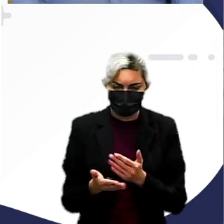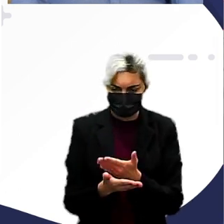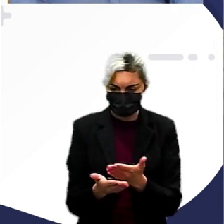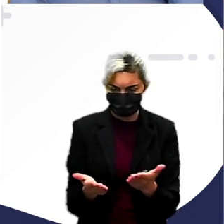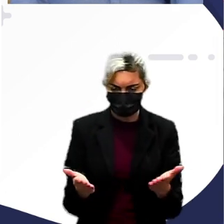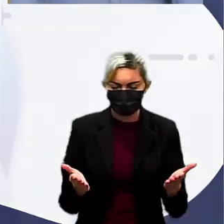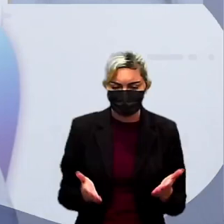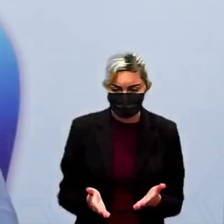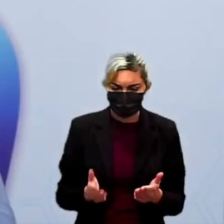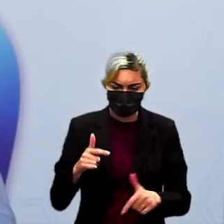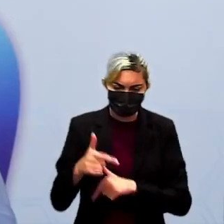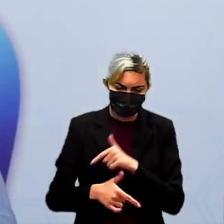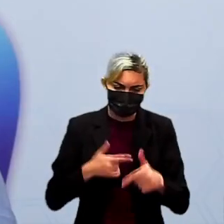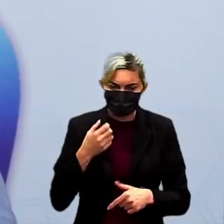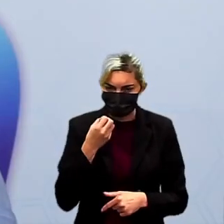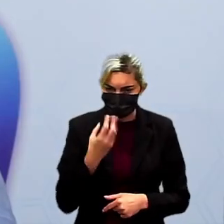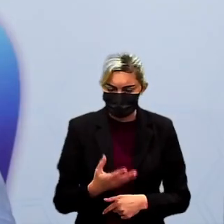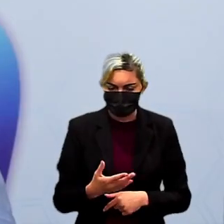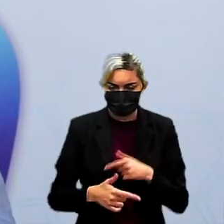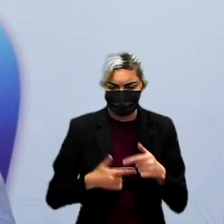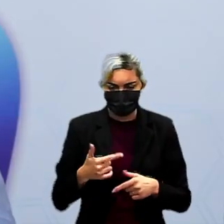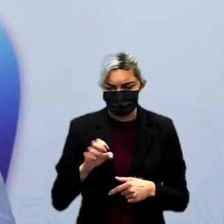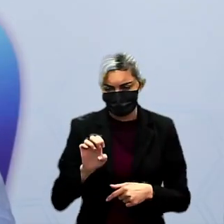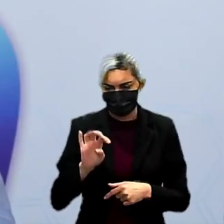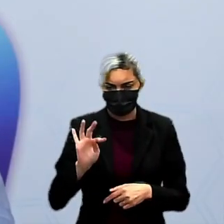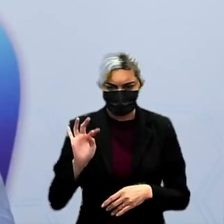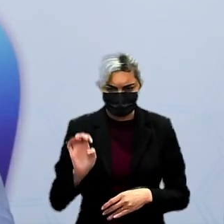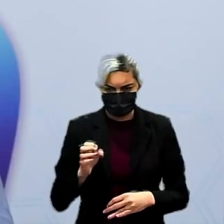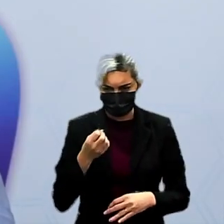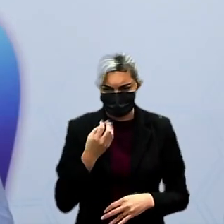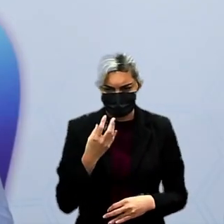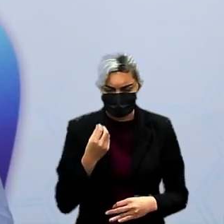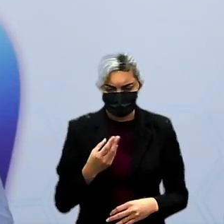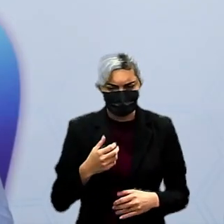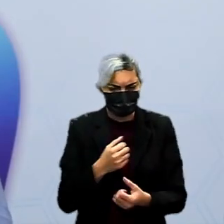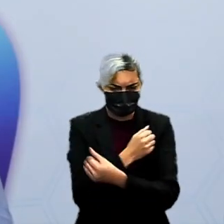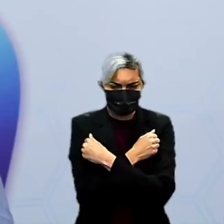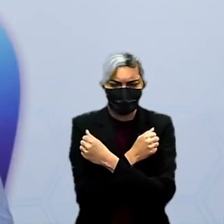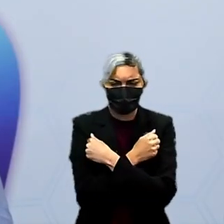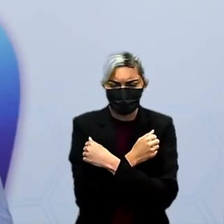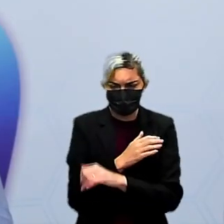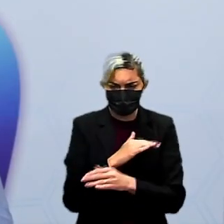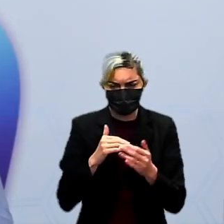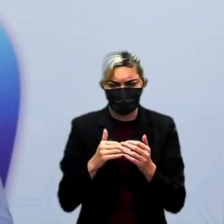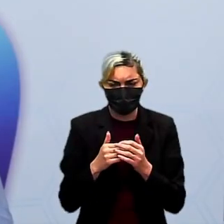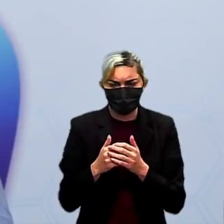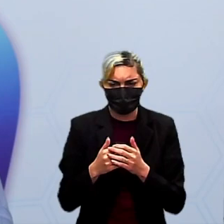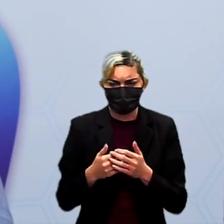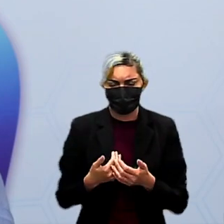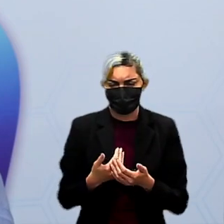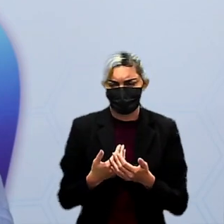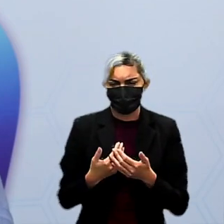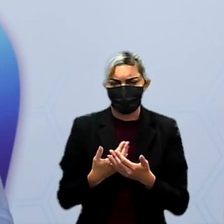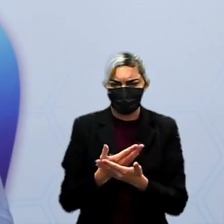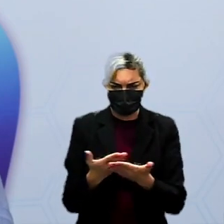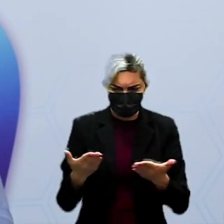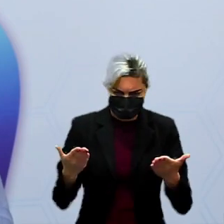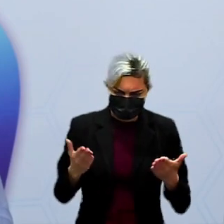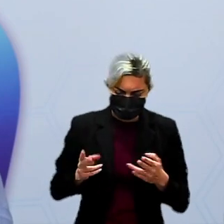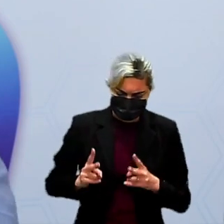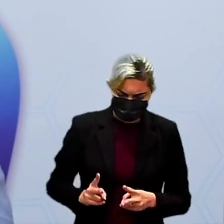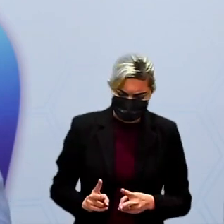vocês com o trabalho da ETE, tá bom? Um forte abraço a todos e a todas e